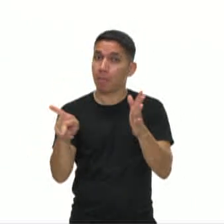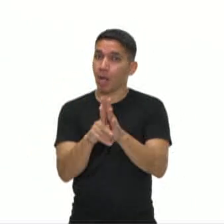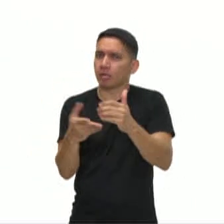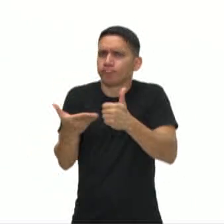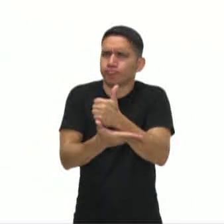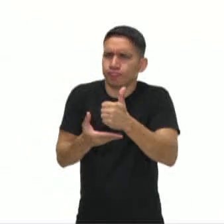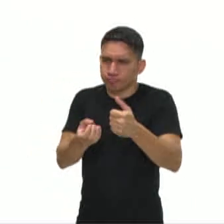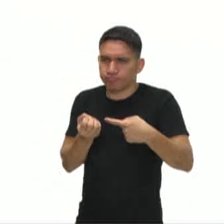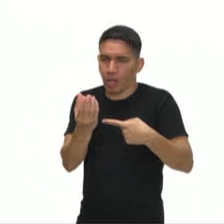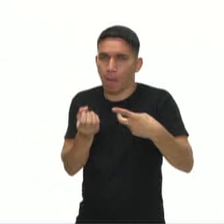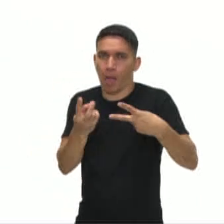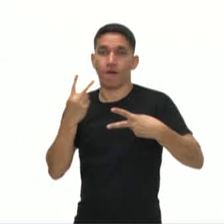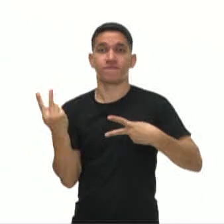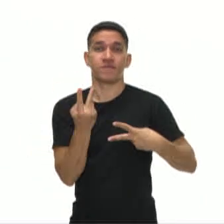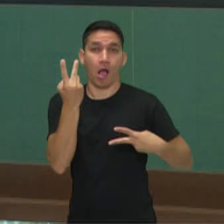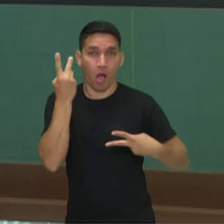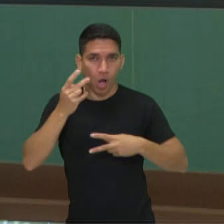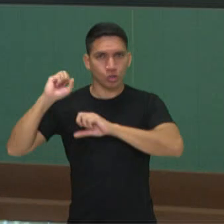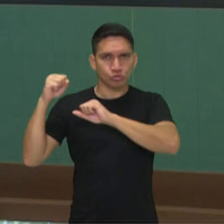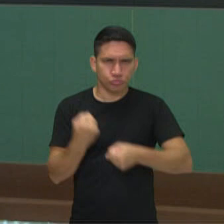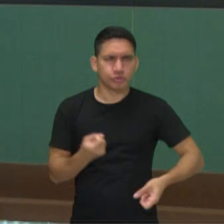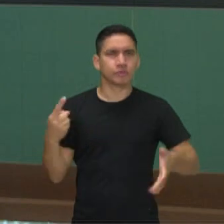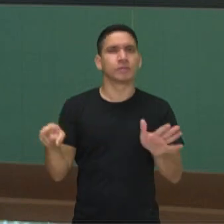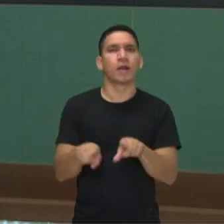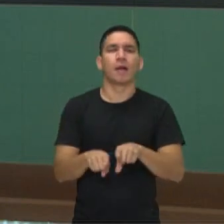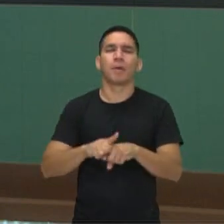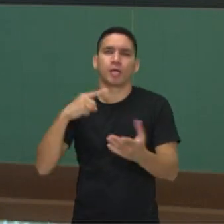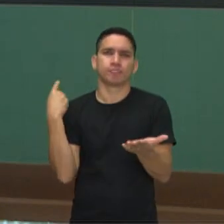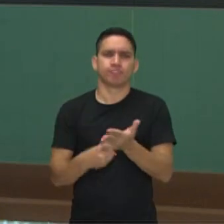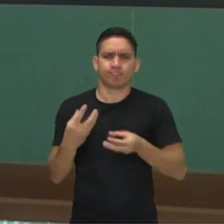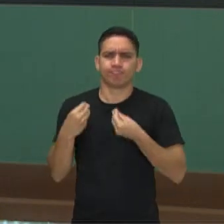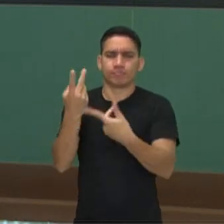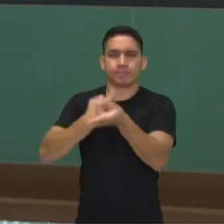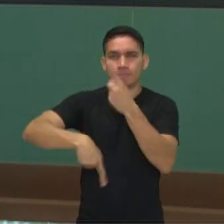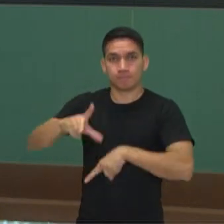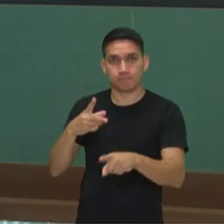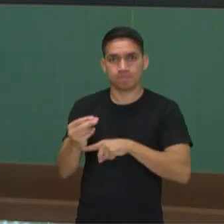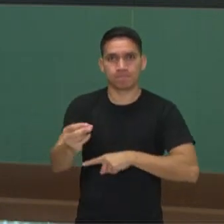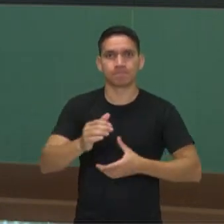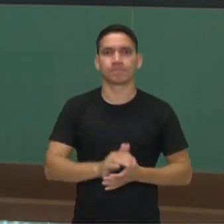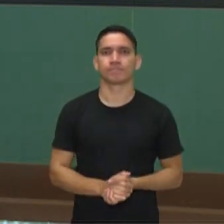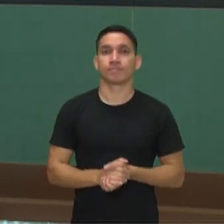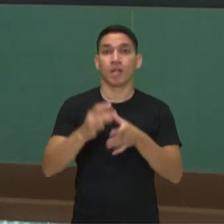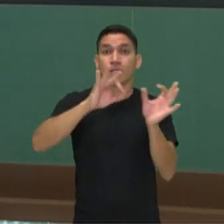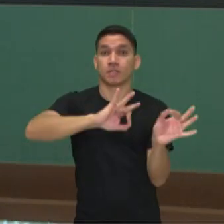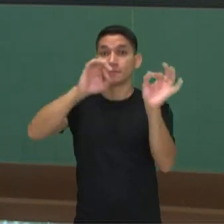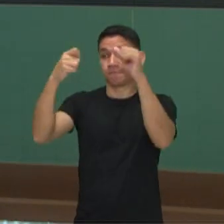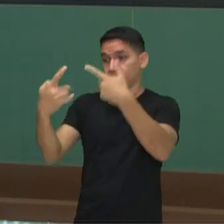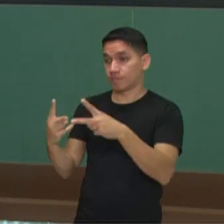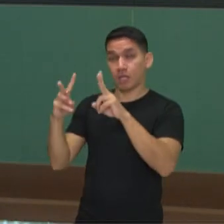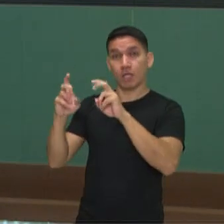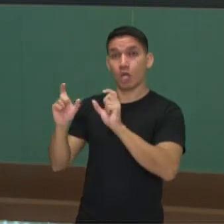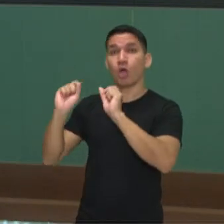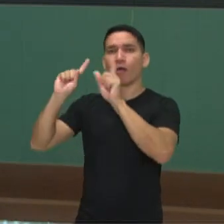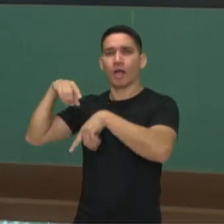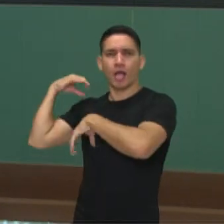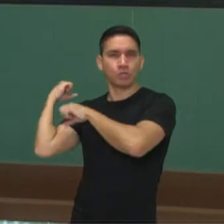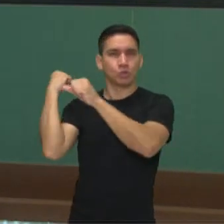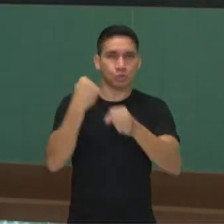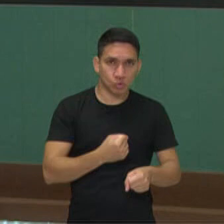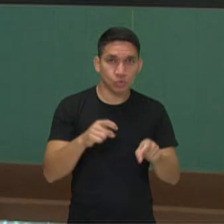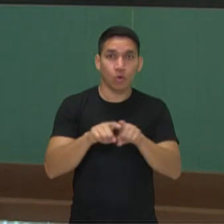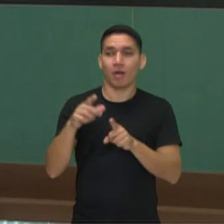que norteiam o judô e o seu mantra, que é ceder para vencer. Neste vídeo nós falamos sobre o judô,